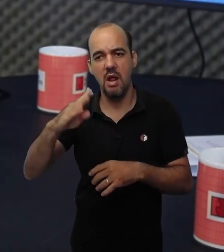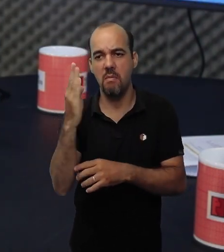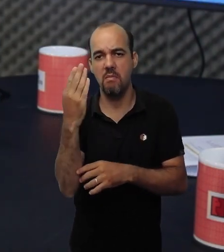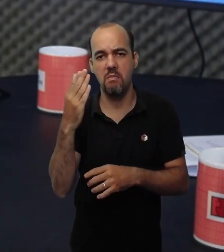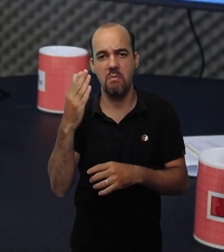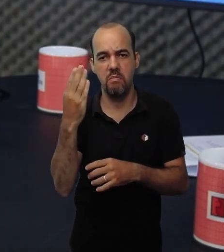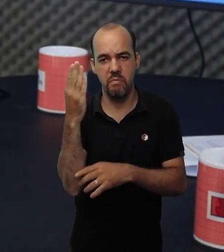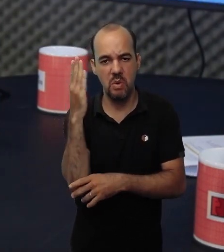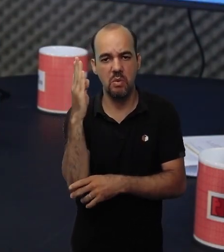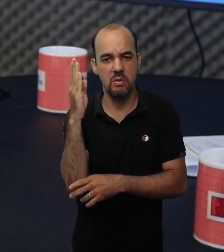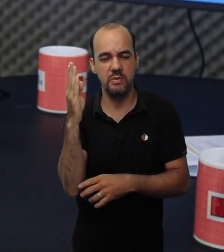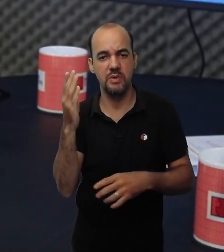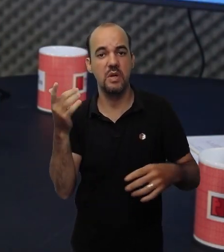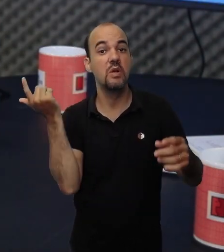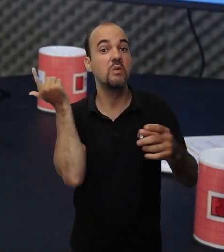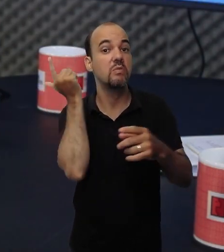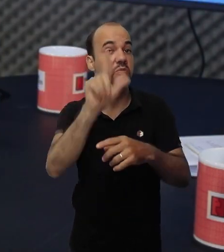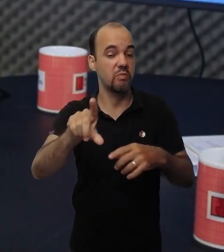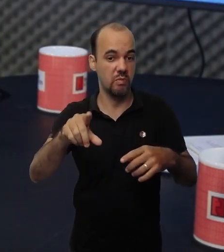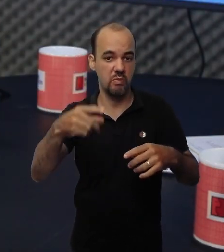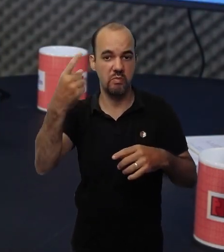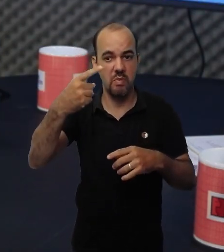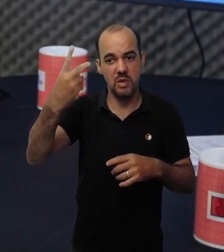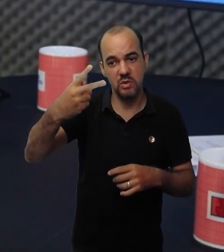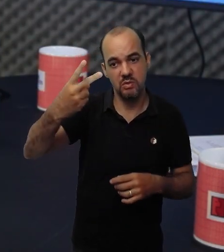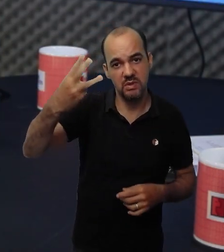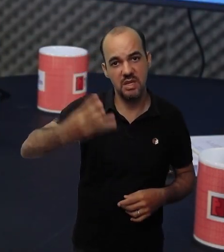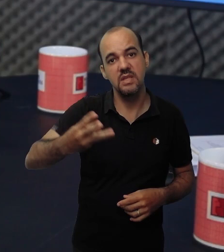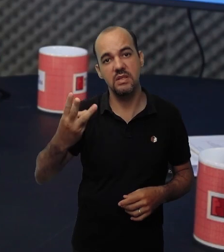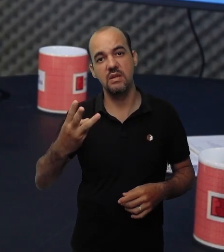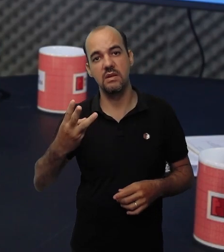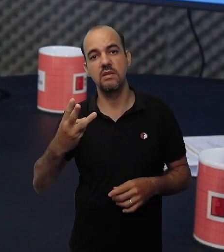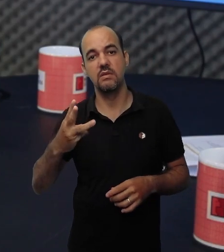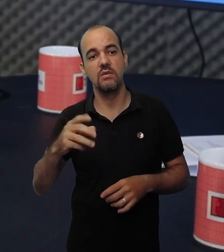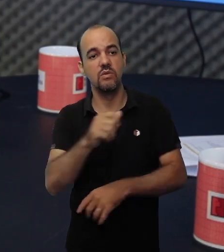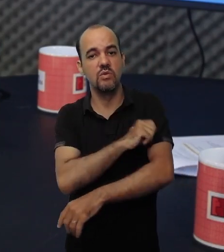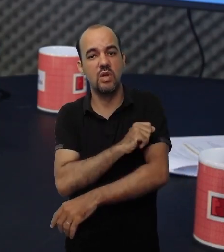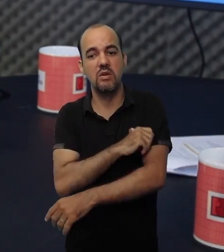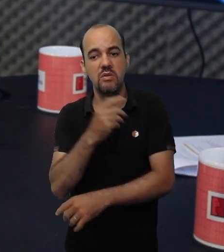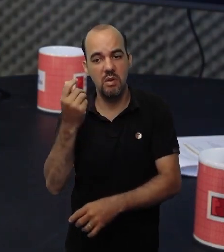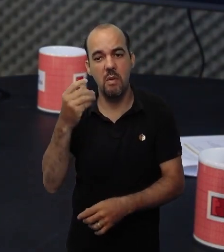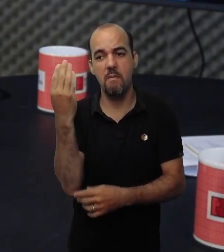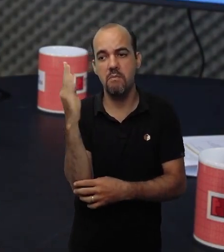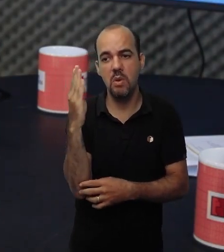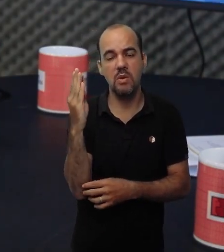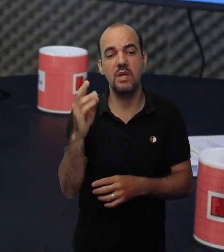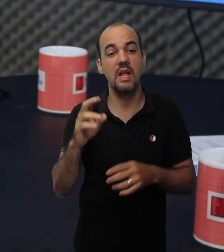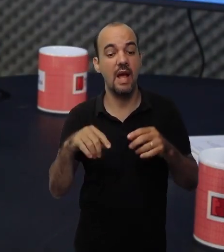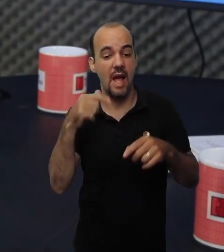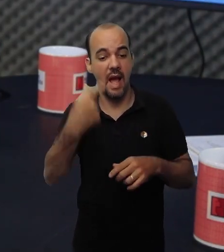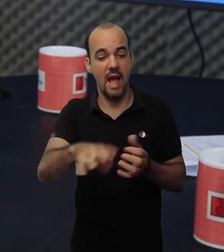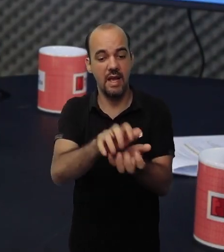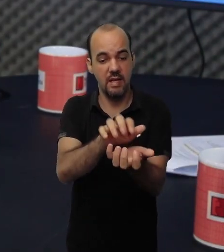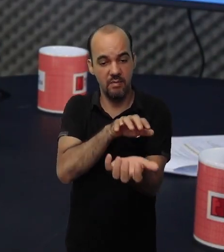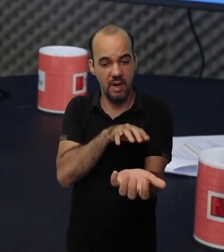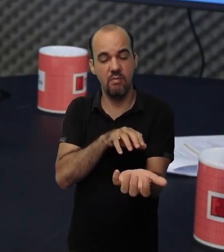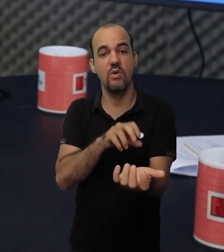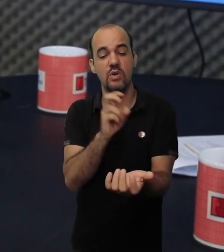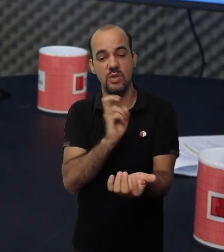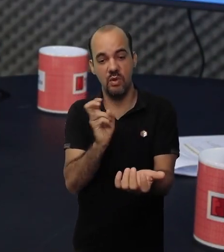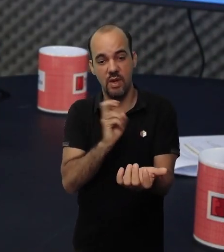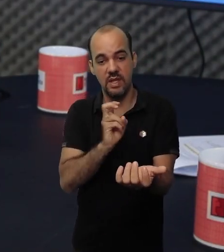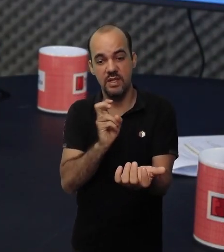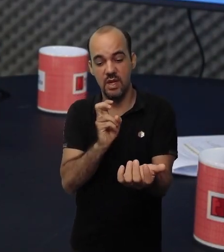3 menções honrosas. Quando chegaram na última fase da Olimpíada Brasileira de Biologia, tinham 55 alunos de Pernambuco, 11 eram da escola dele,